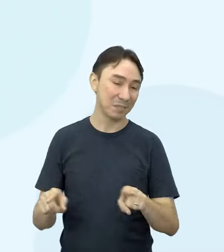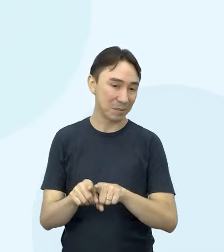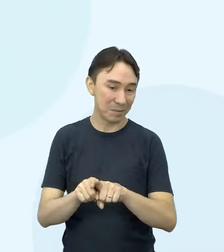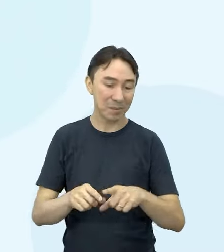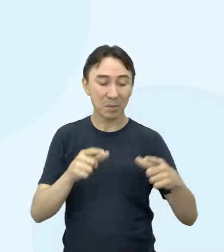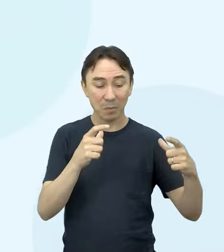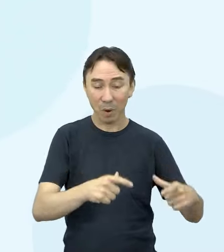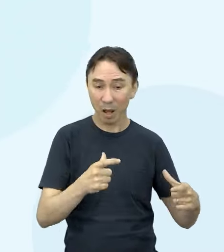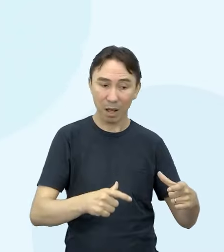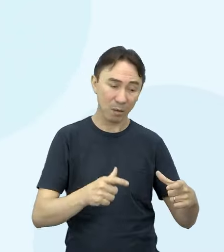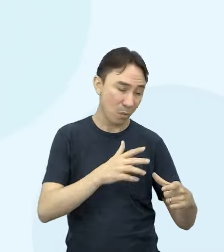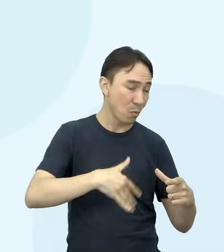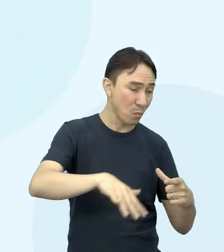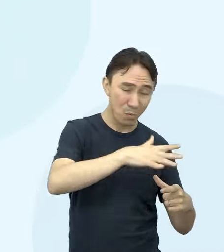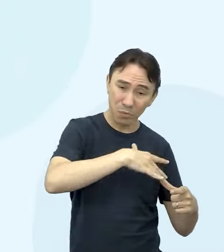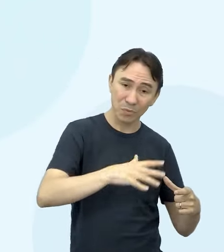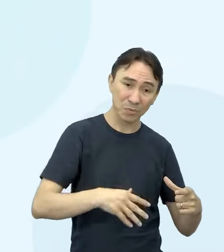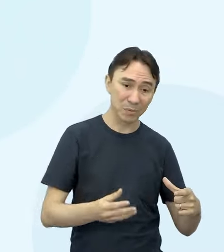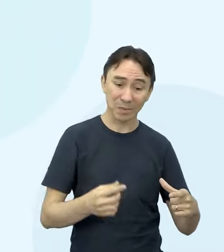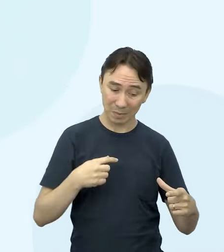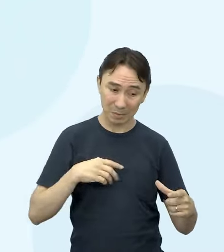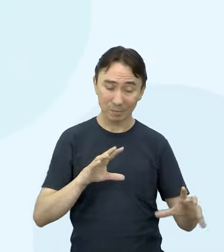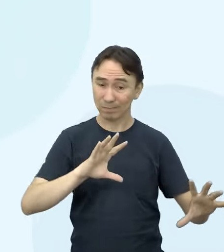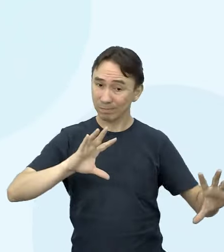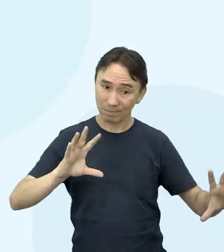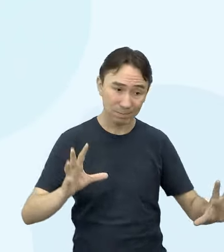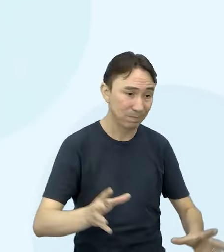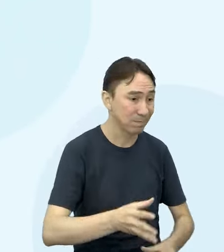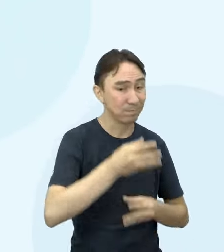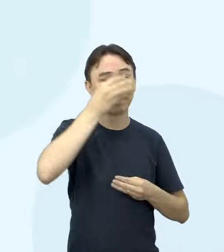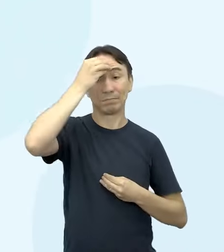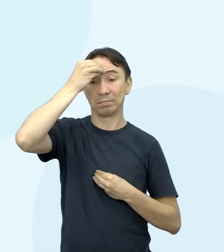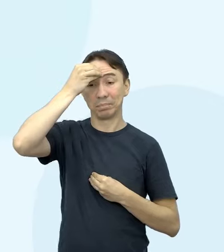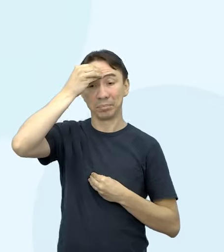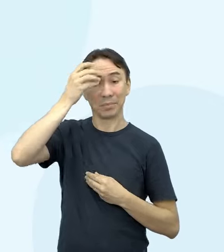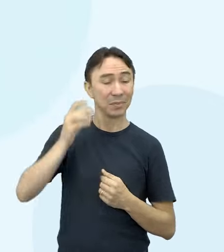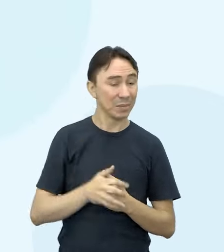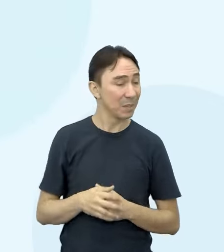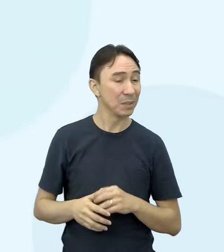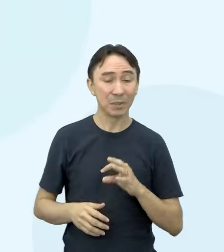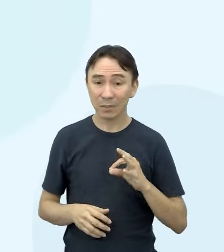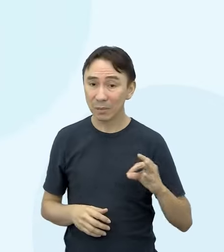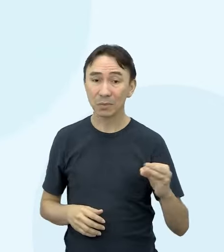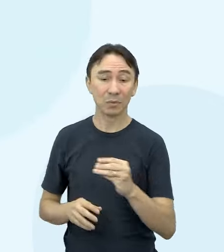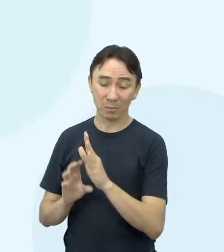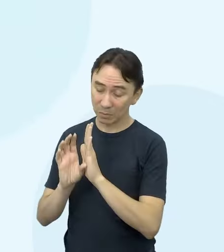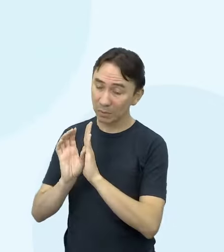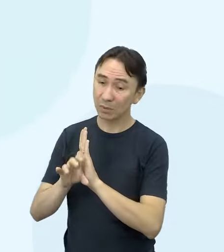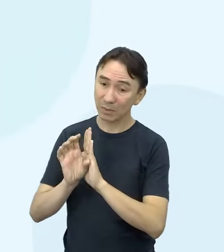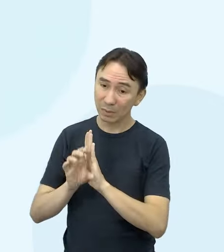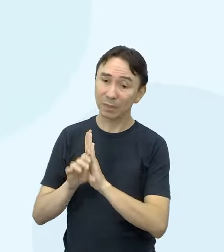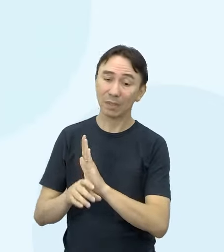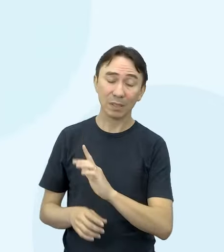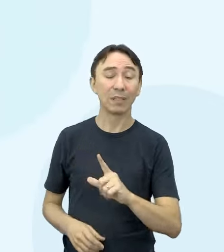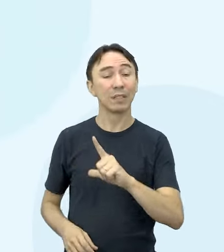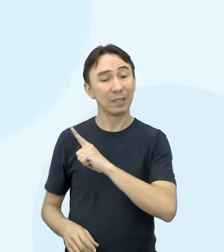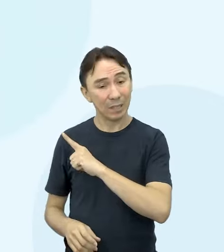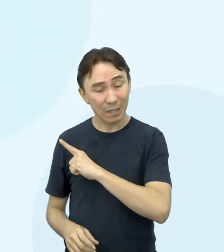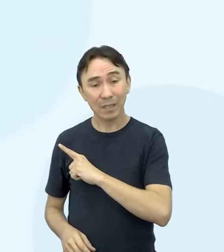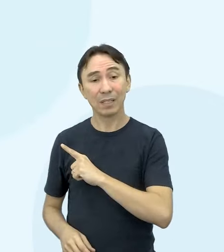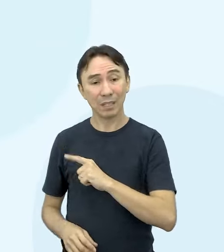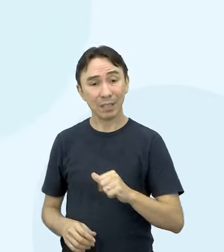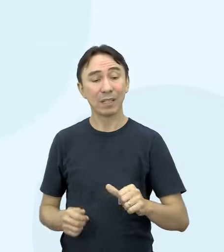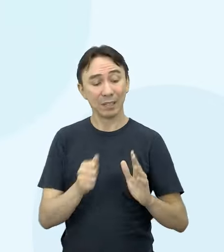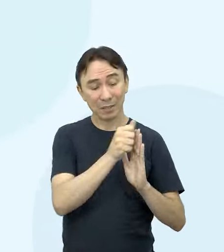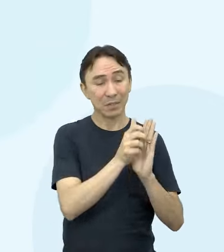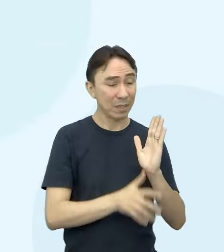na nossa vivência, né? Então são assim, talvez esses conceitos, né, são os que estão presentes realmente em todas essas